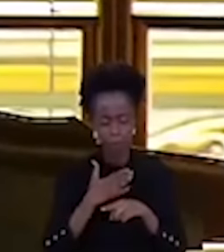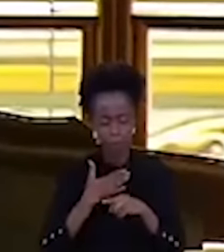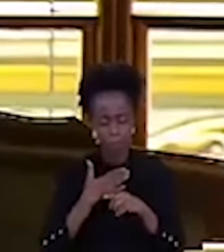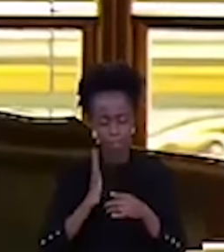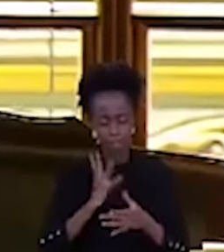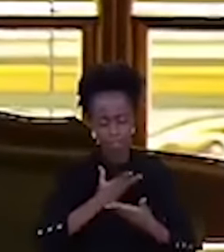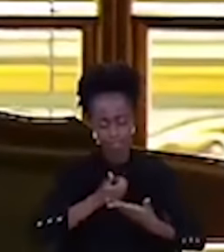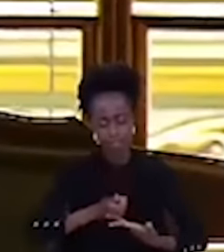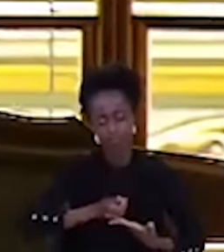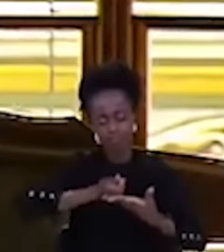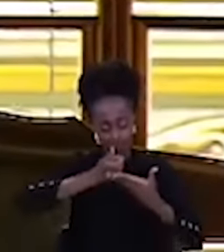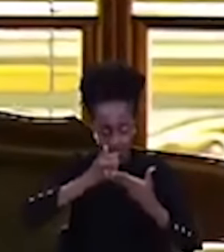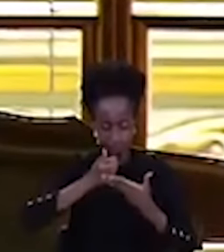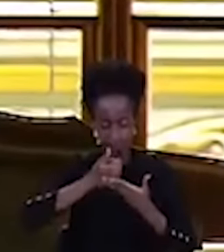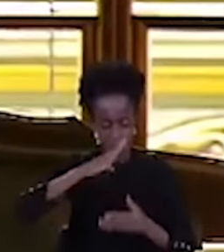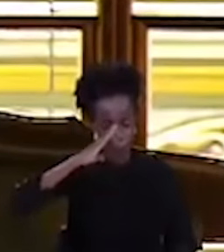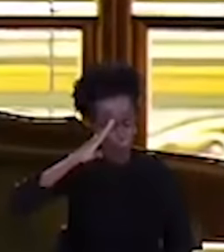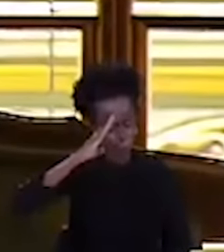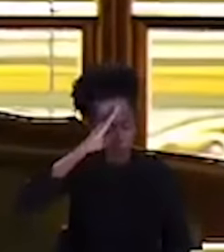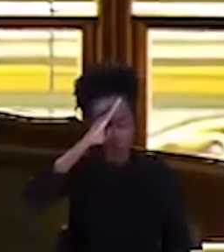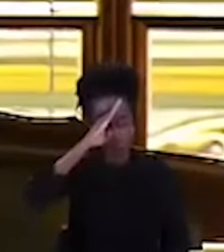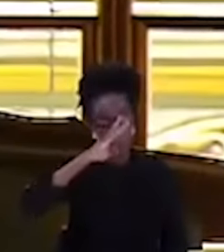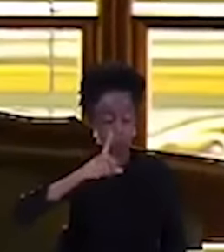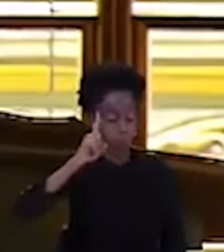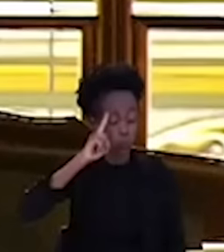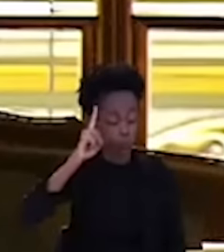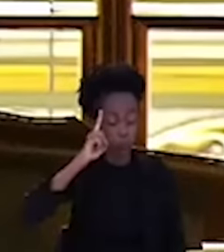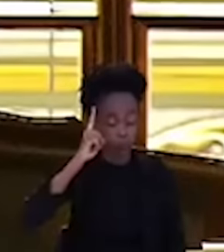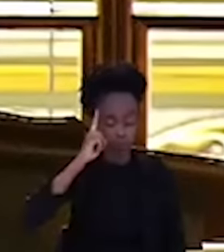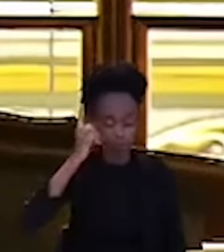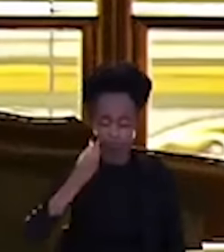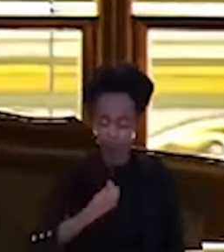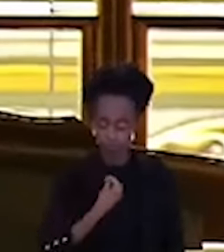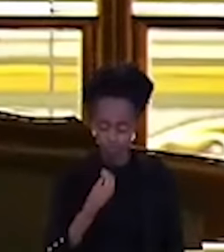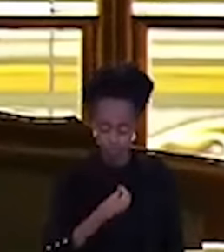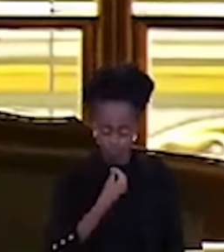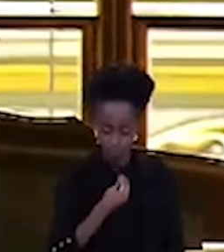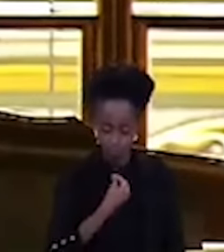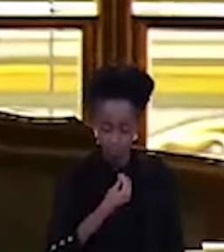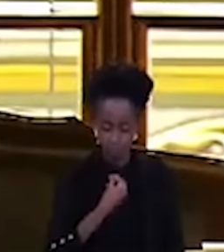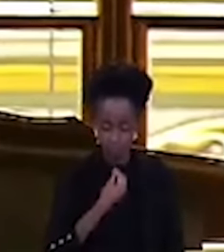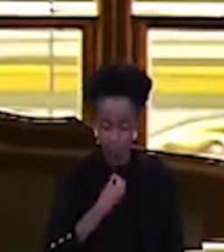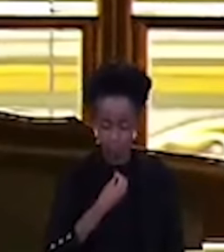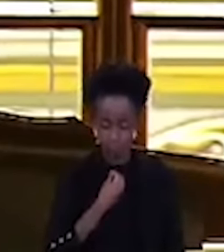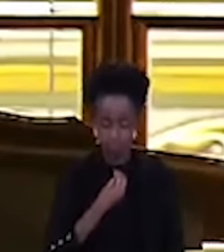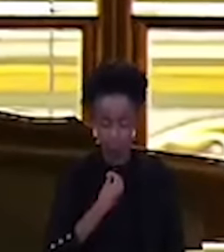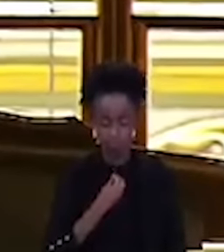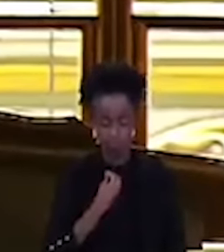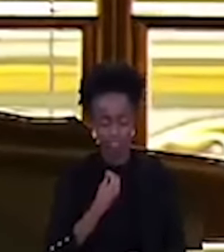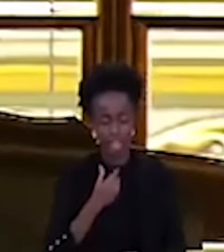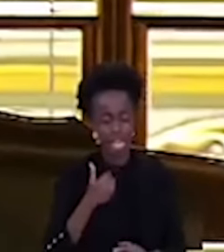sobre todas as coisas, todos os dias da minha vida, até o